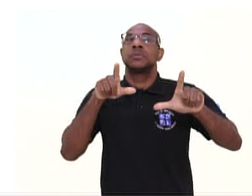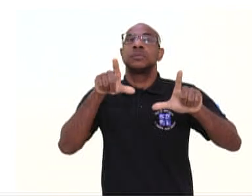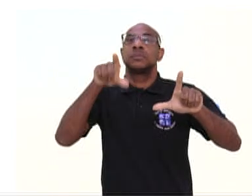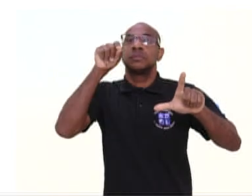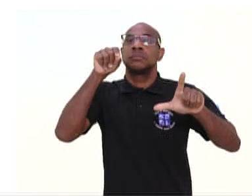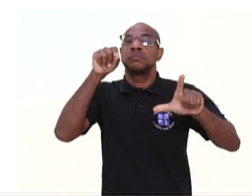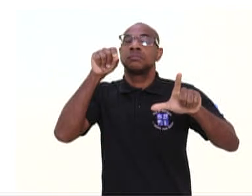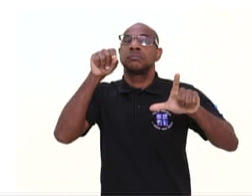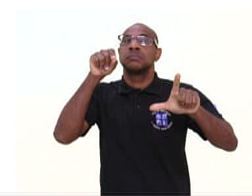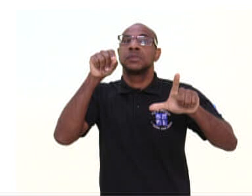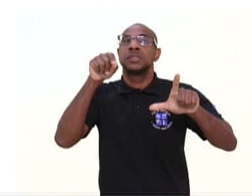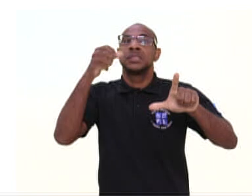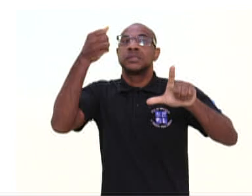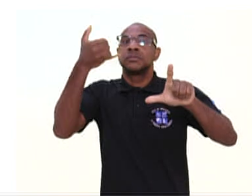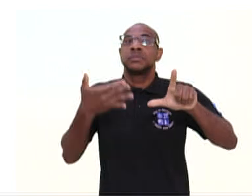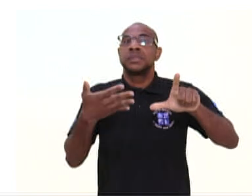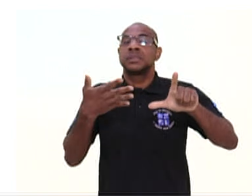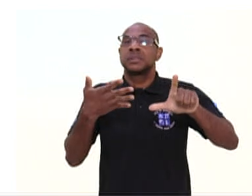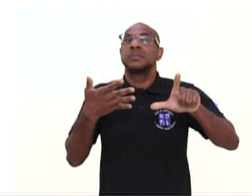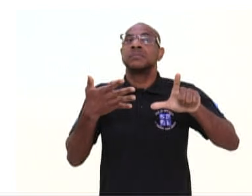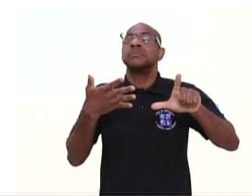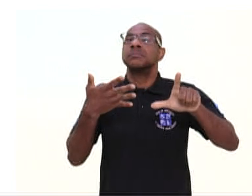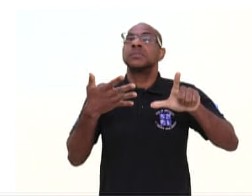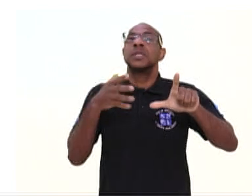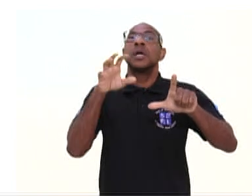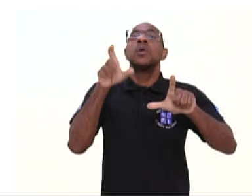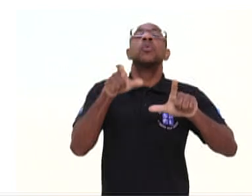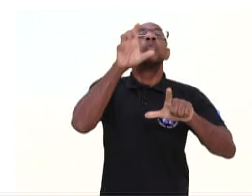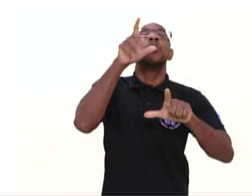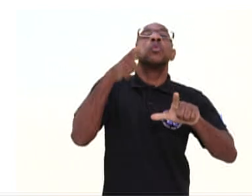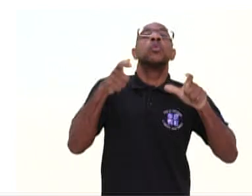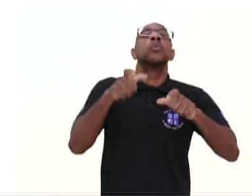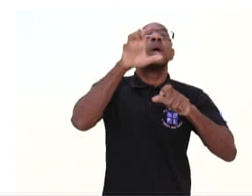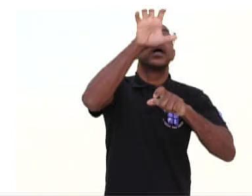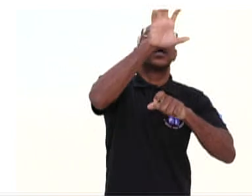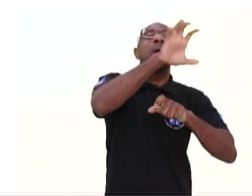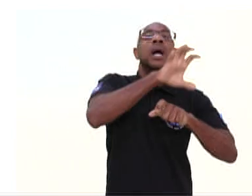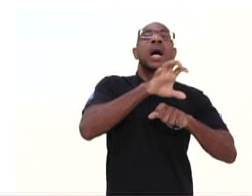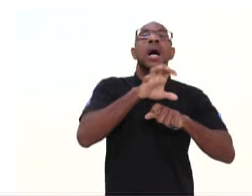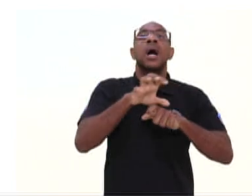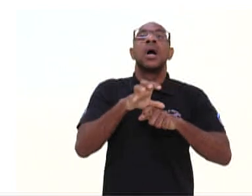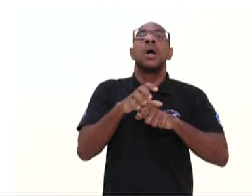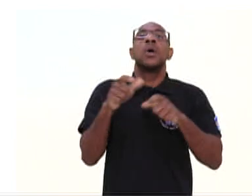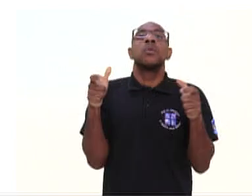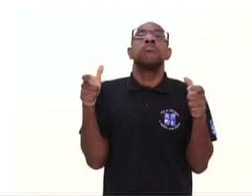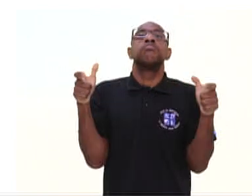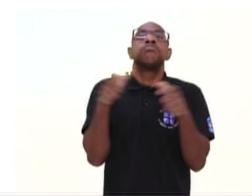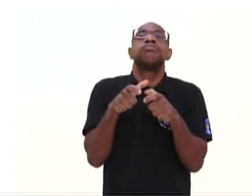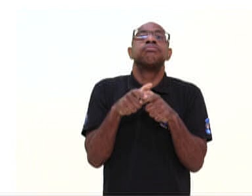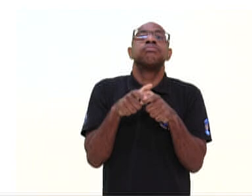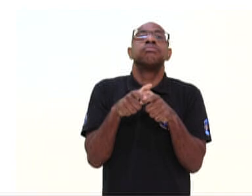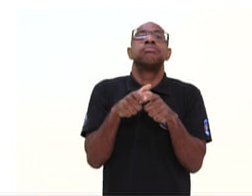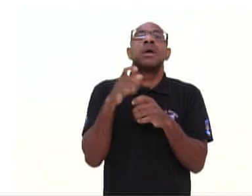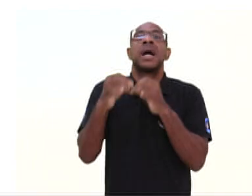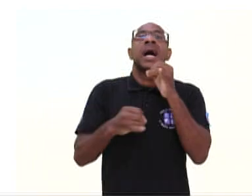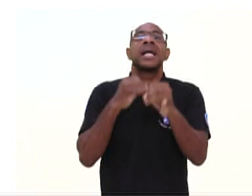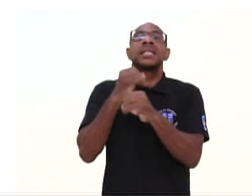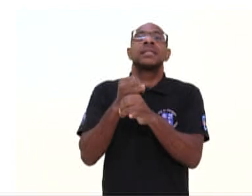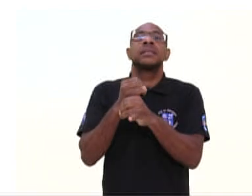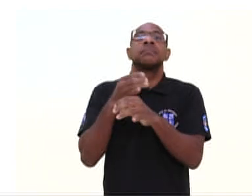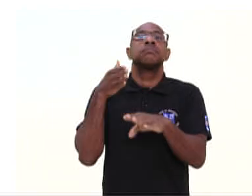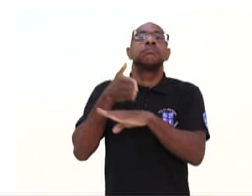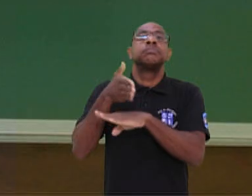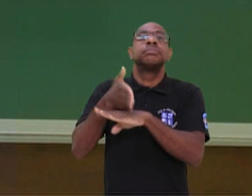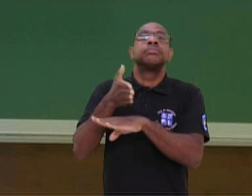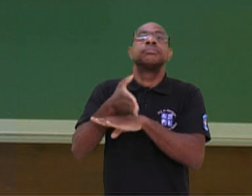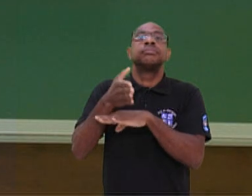que descreve o perfil e a região do país com menos acesso à internet. Leiam o